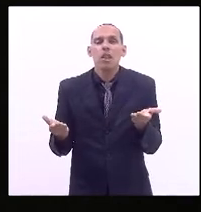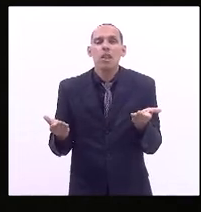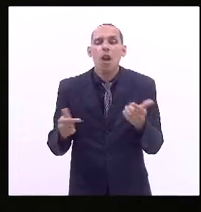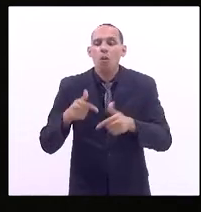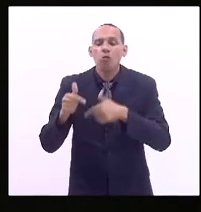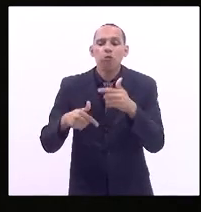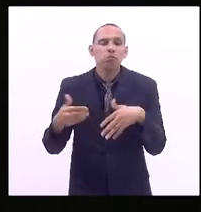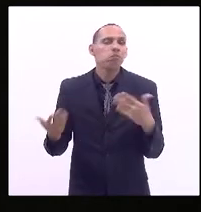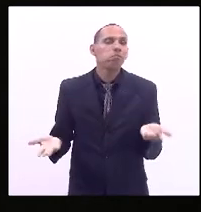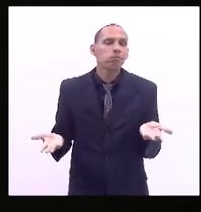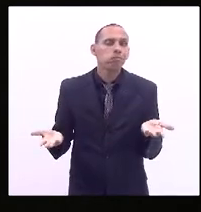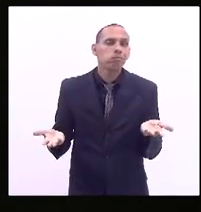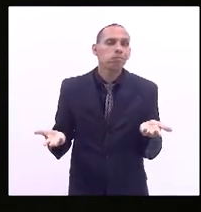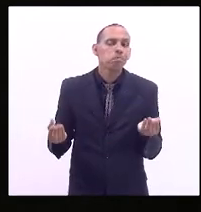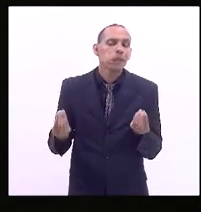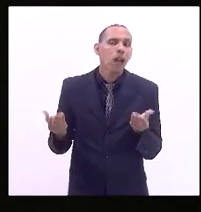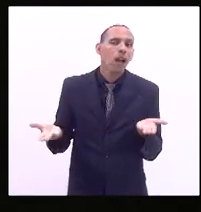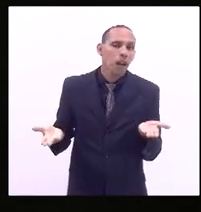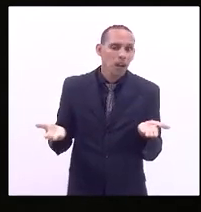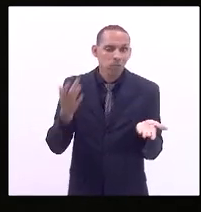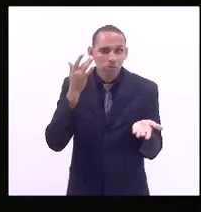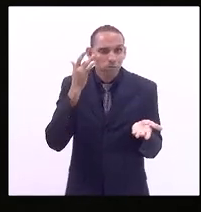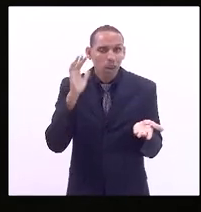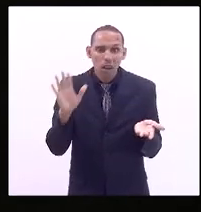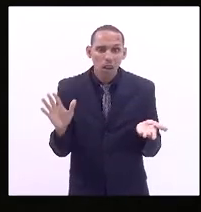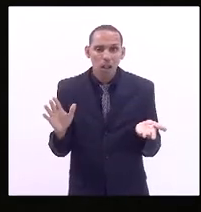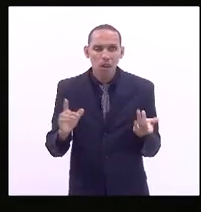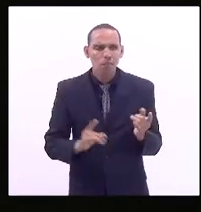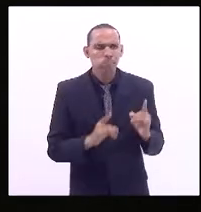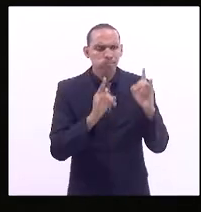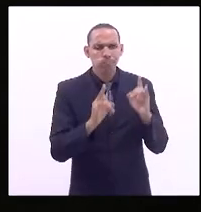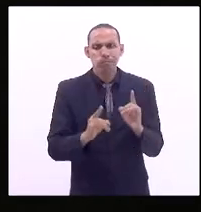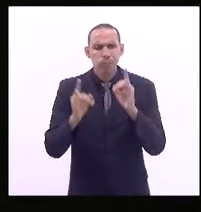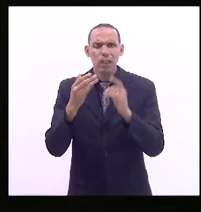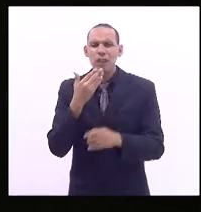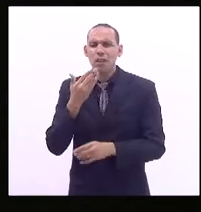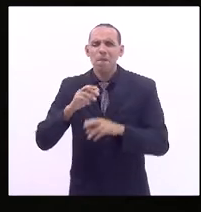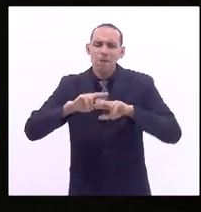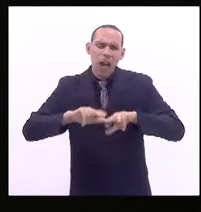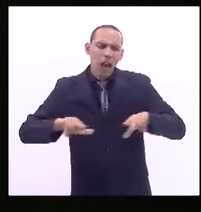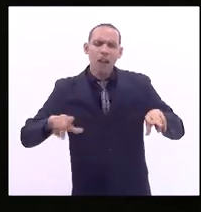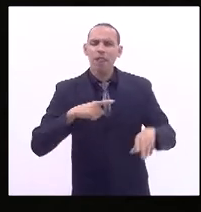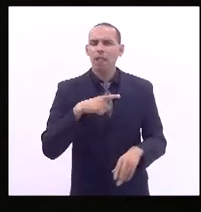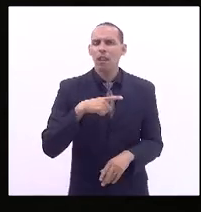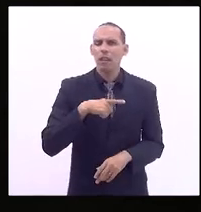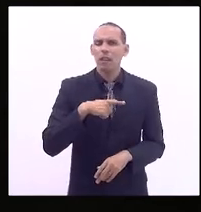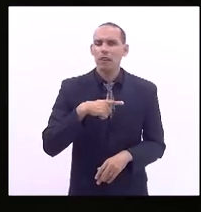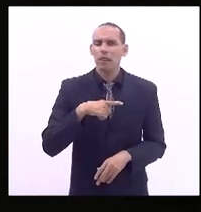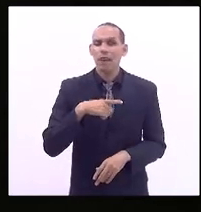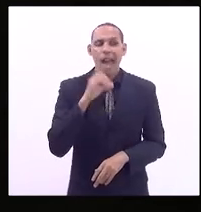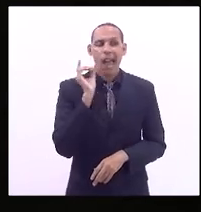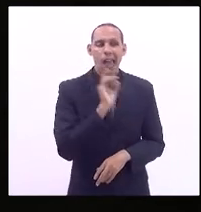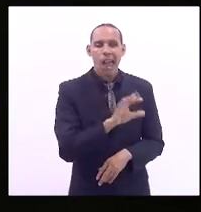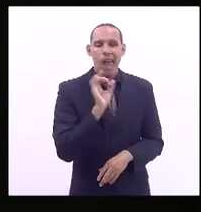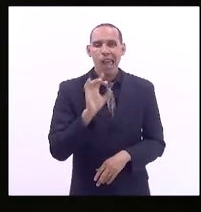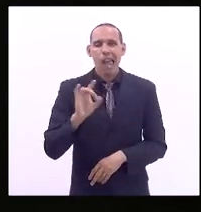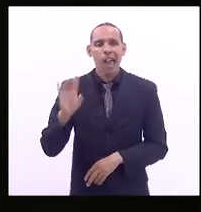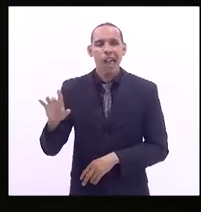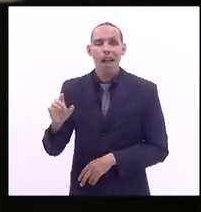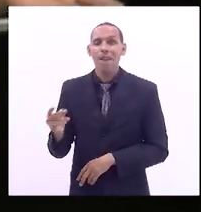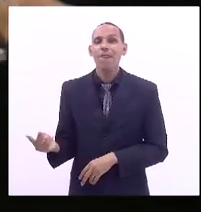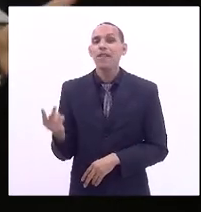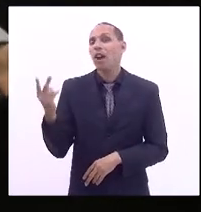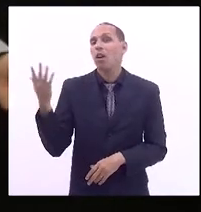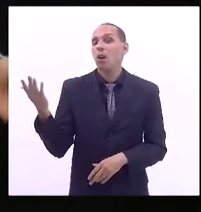né Nós temos vários é tipo de imóveis no Rio de Janeiro quanto que vale os do